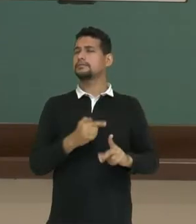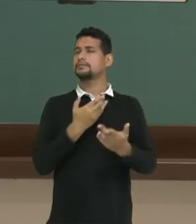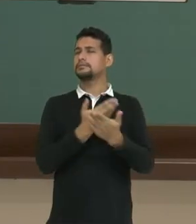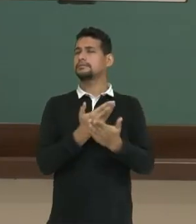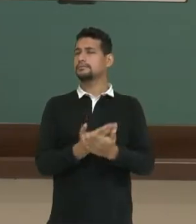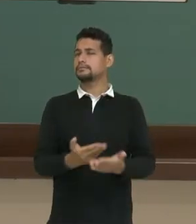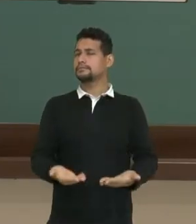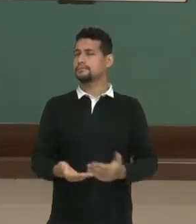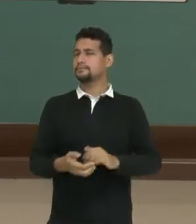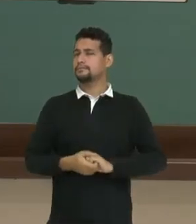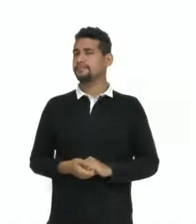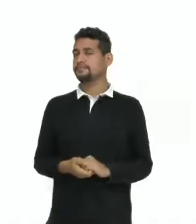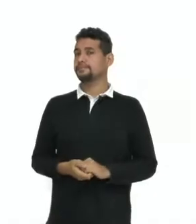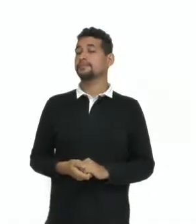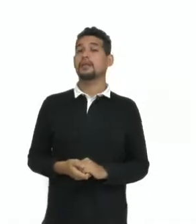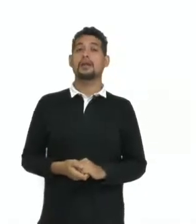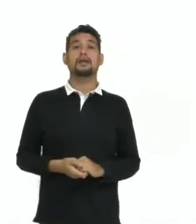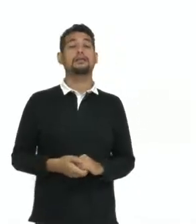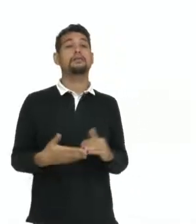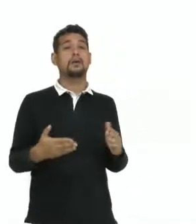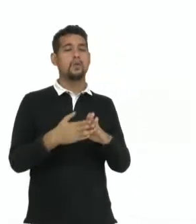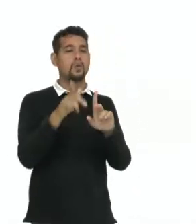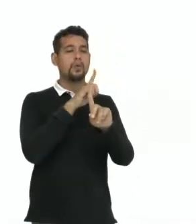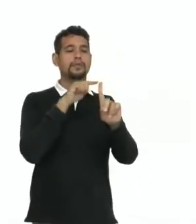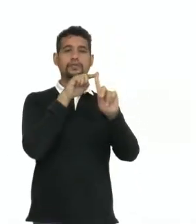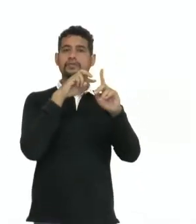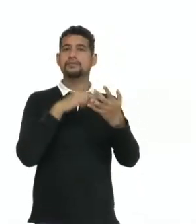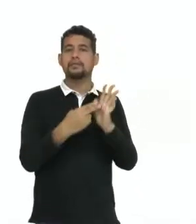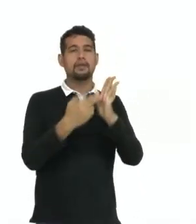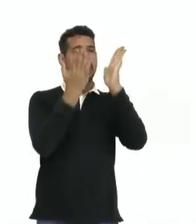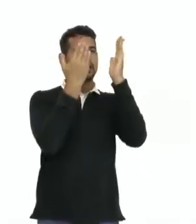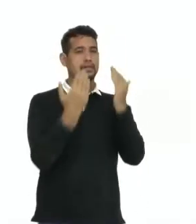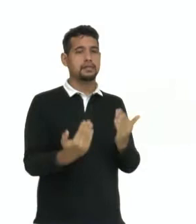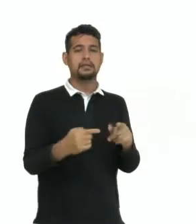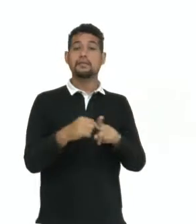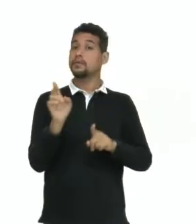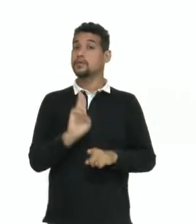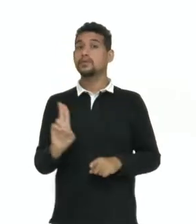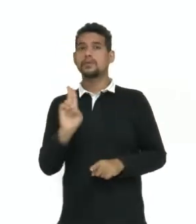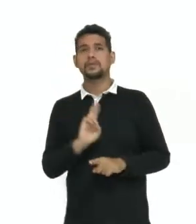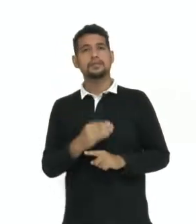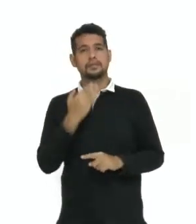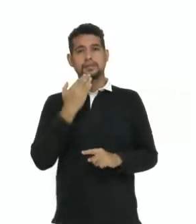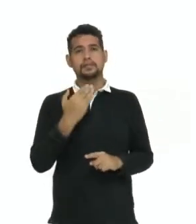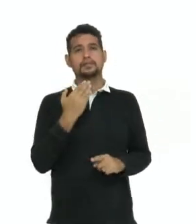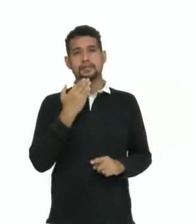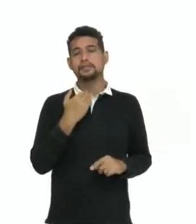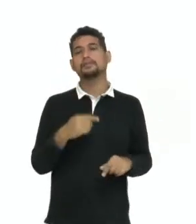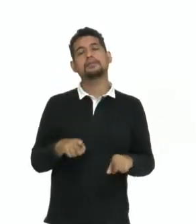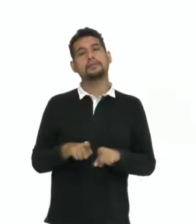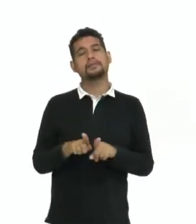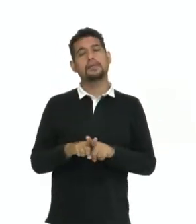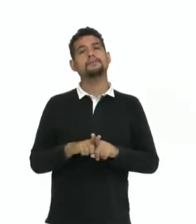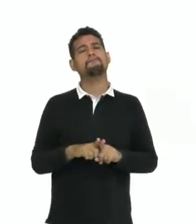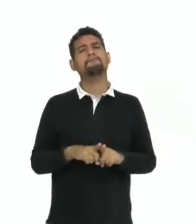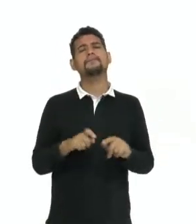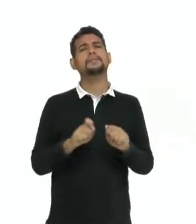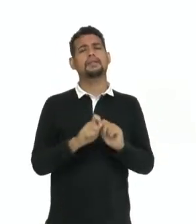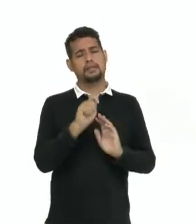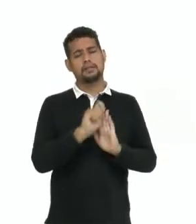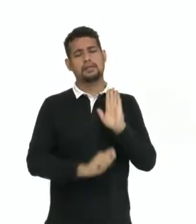essa aula. Então, o objetivo consiste em analisar o uso de recursos persuasivos em